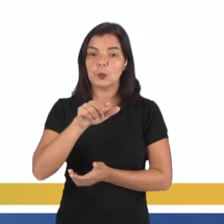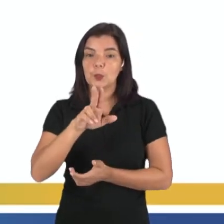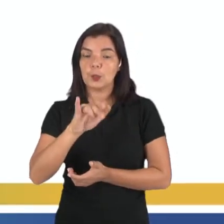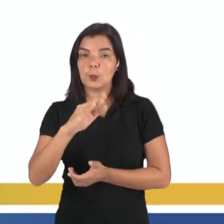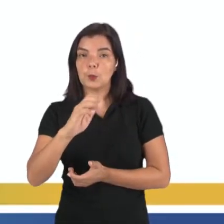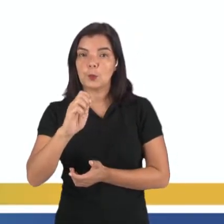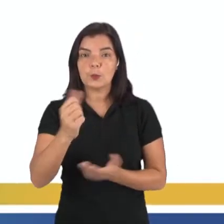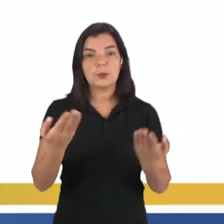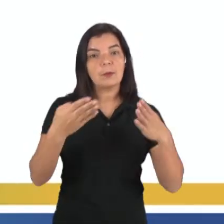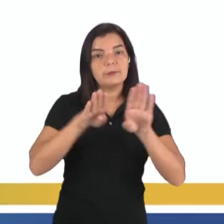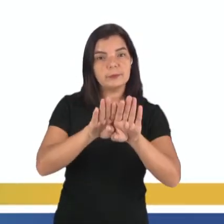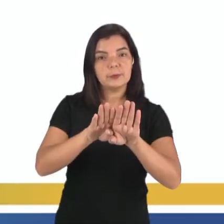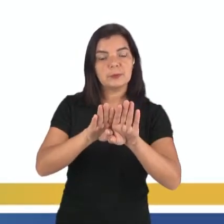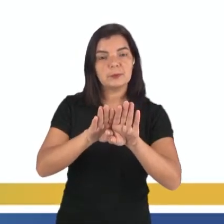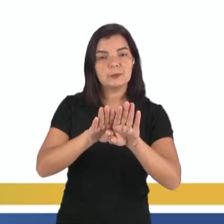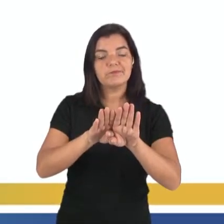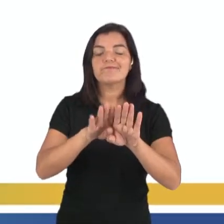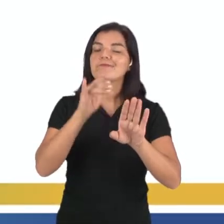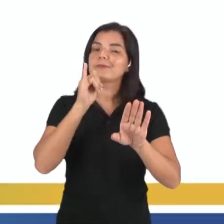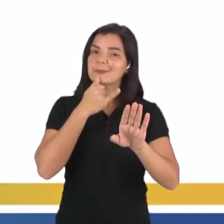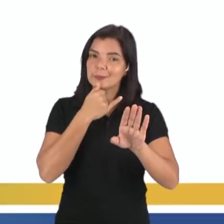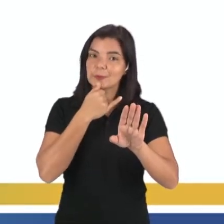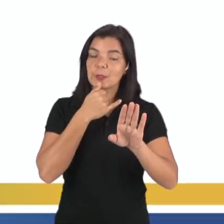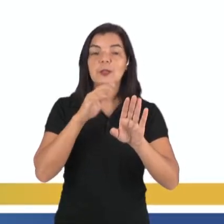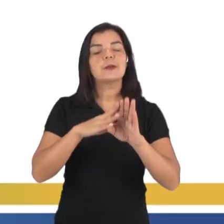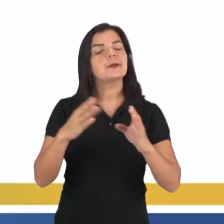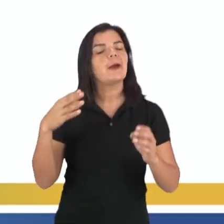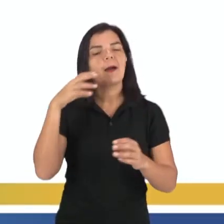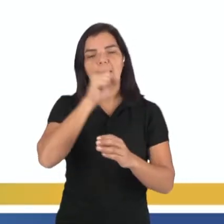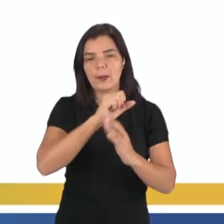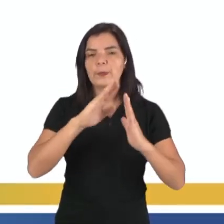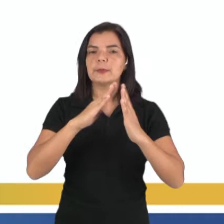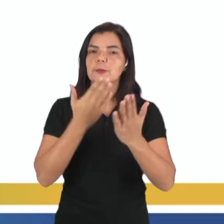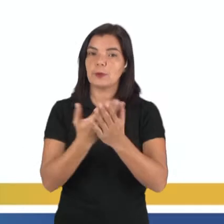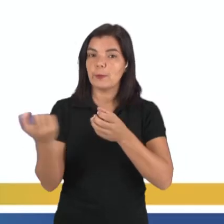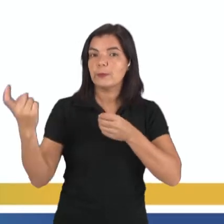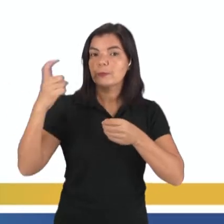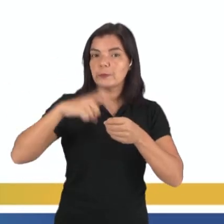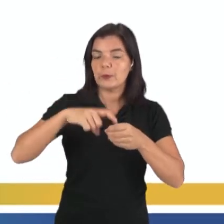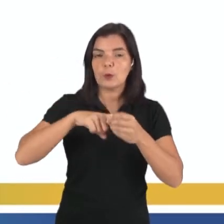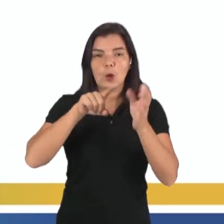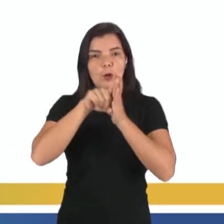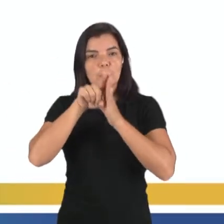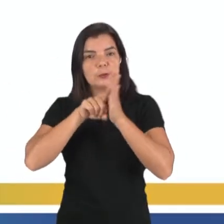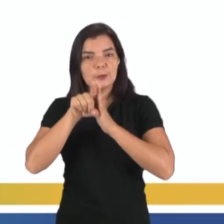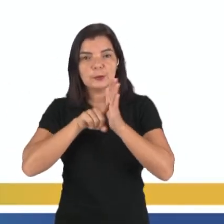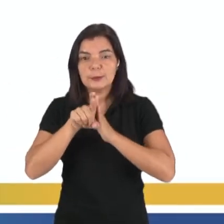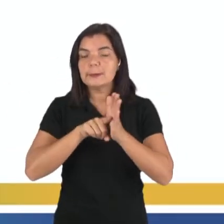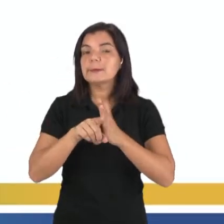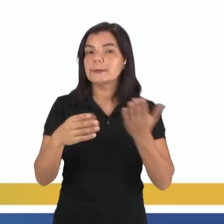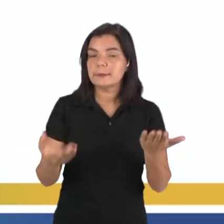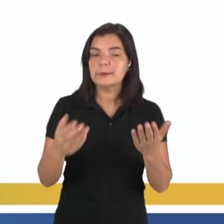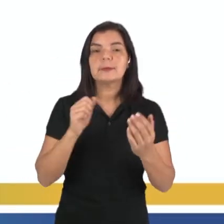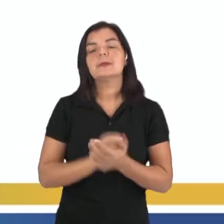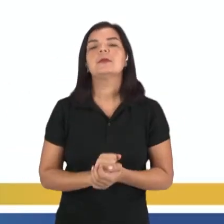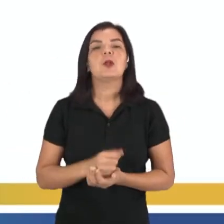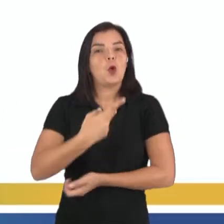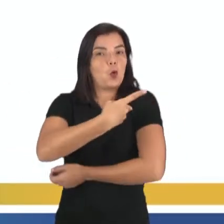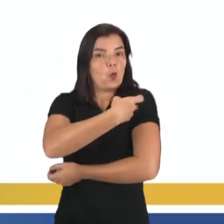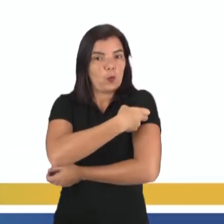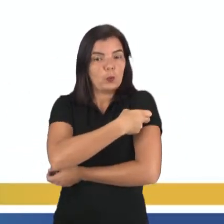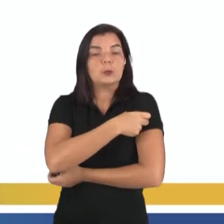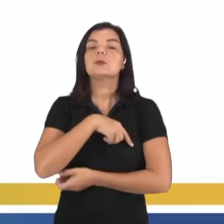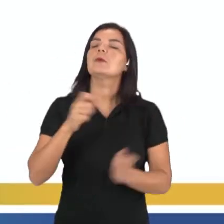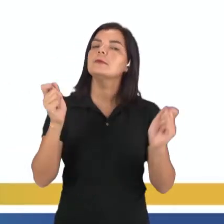estuda está fechada. Triste, né, gente? Em breve as nossas escolas vão voltar, aí as pesquisas estão caminhando, né, para uma vacina,